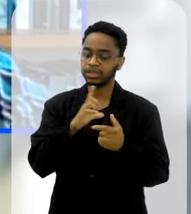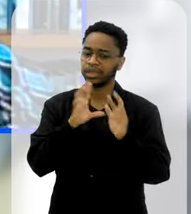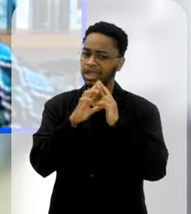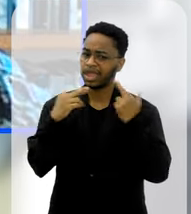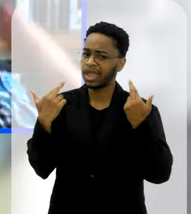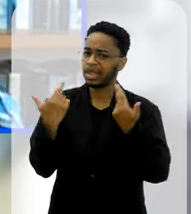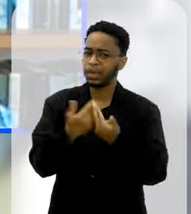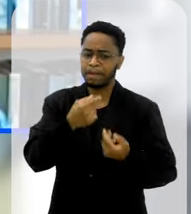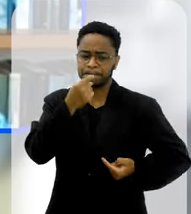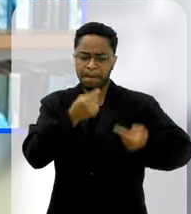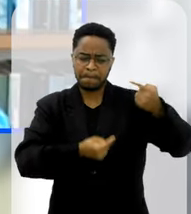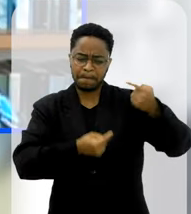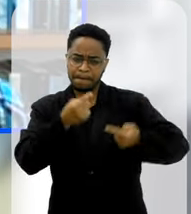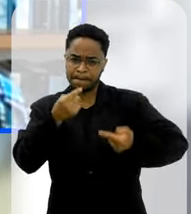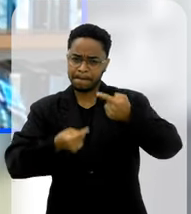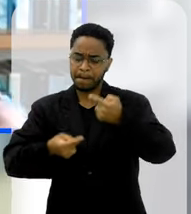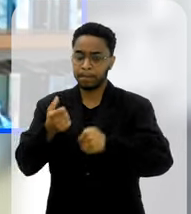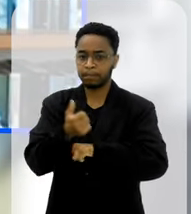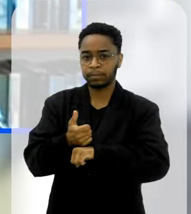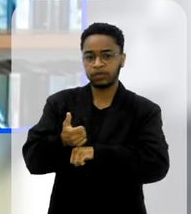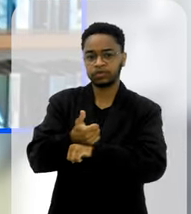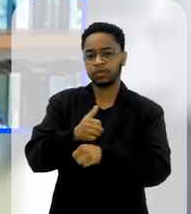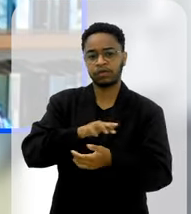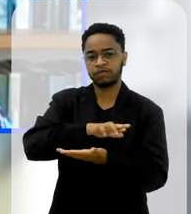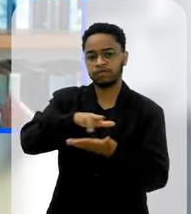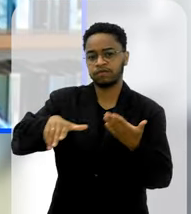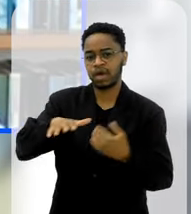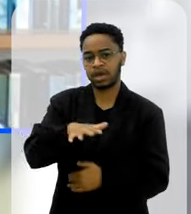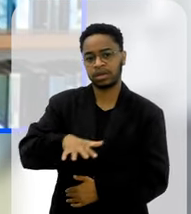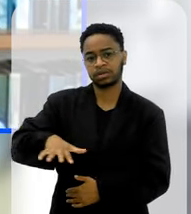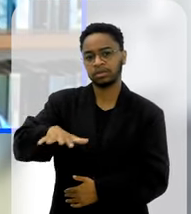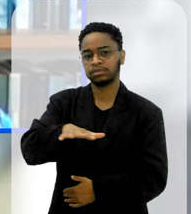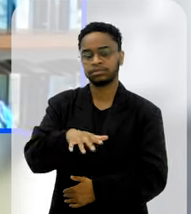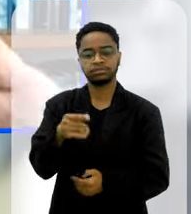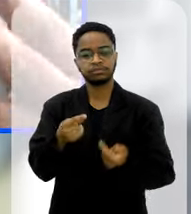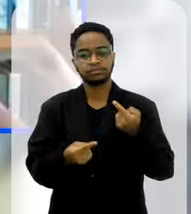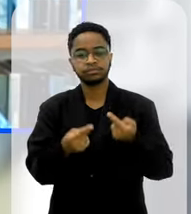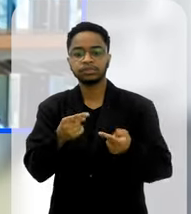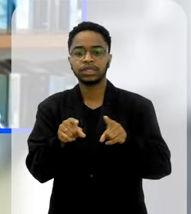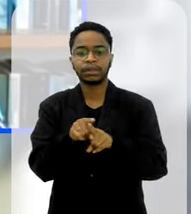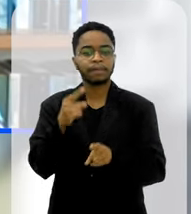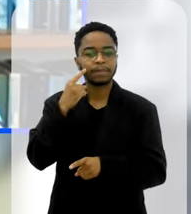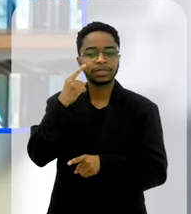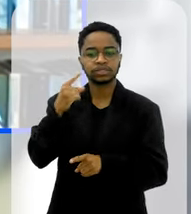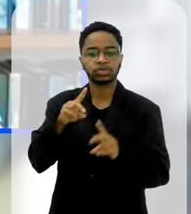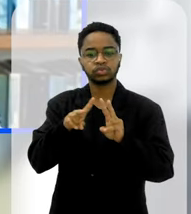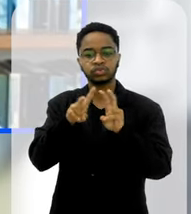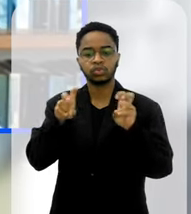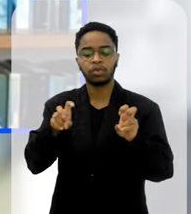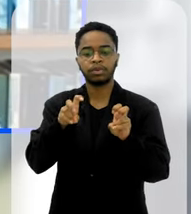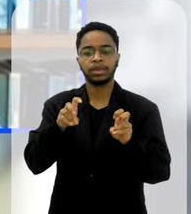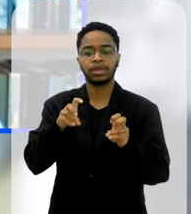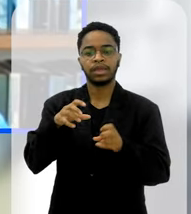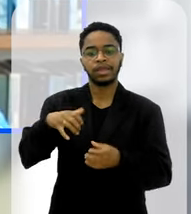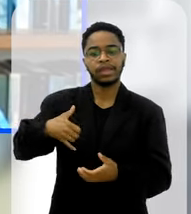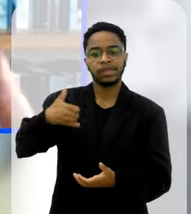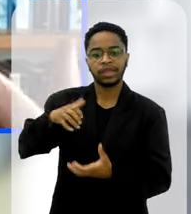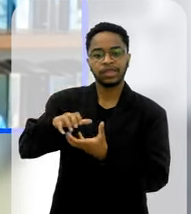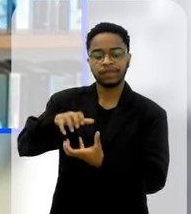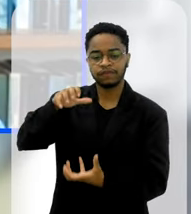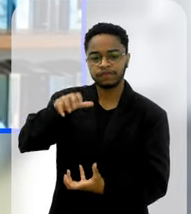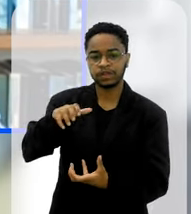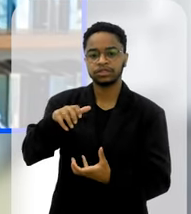uma reunião imensa com profissionais de vários segmentos para pensar o envelhecimento sustentável,